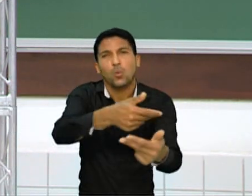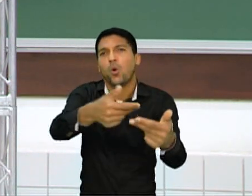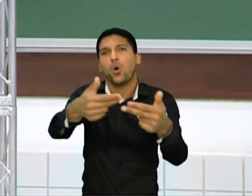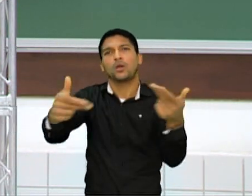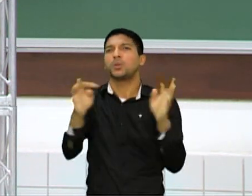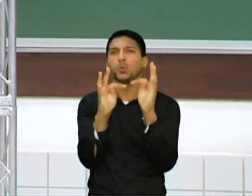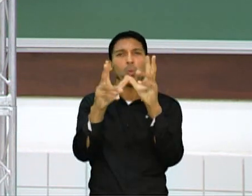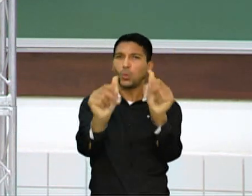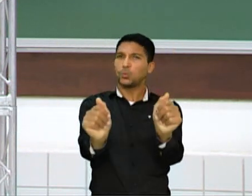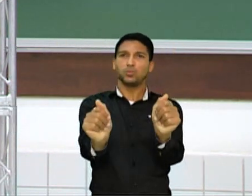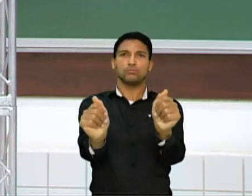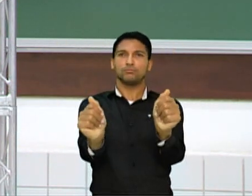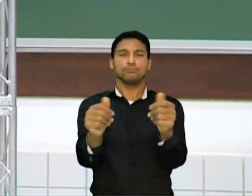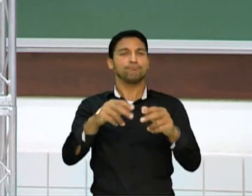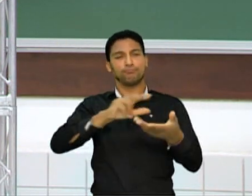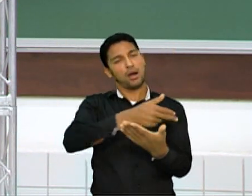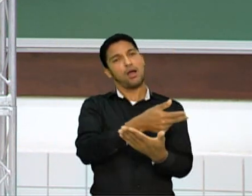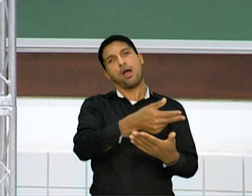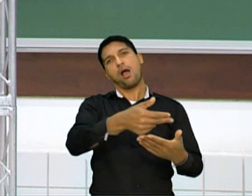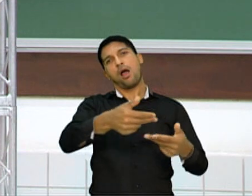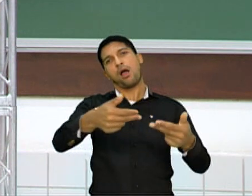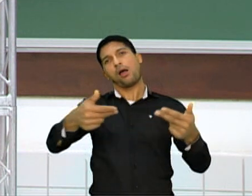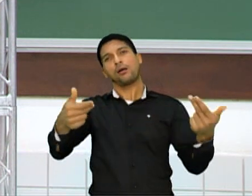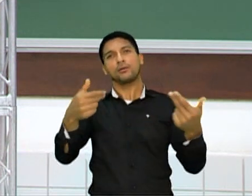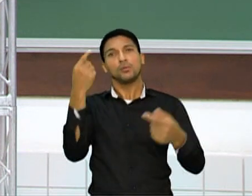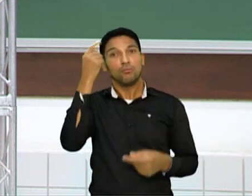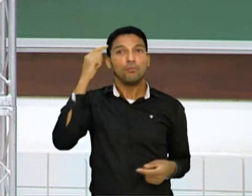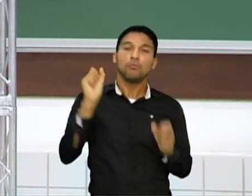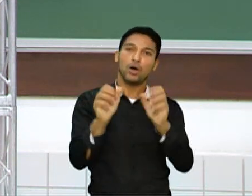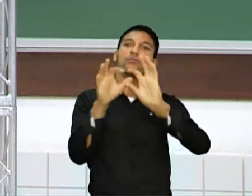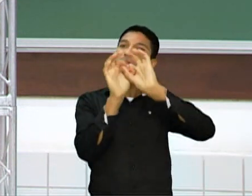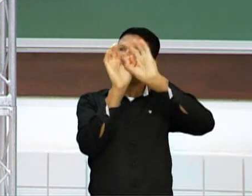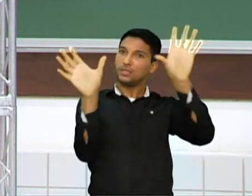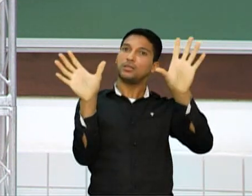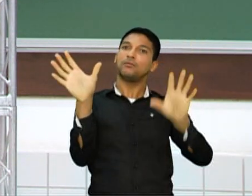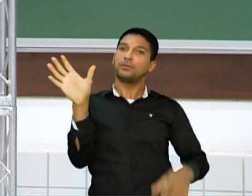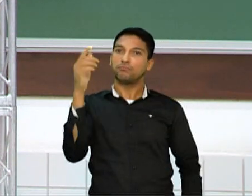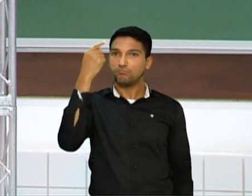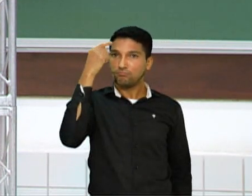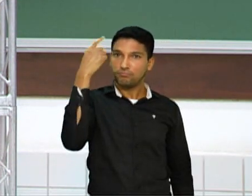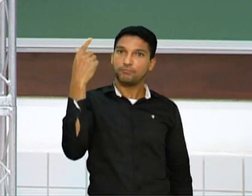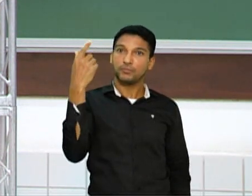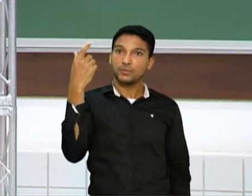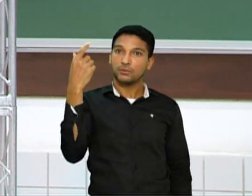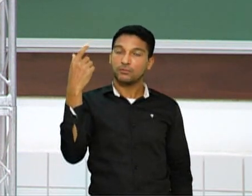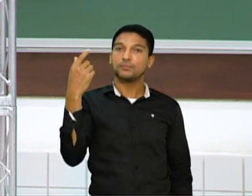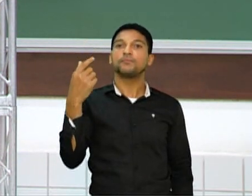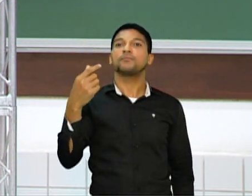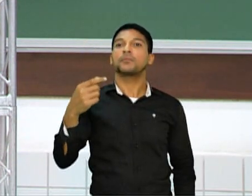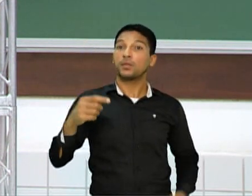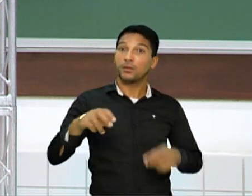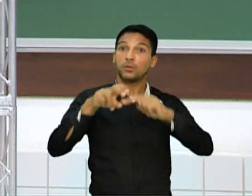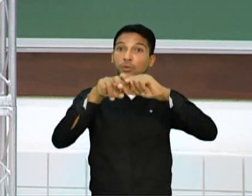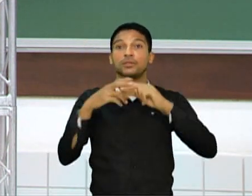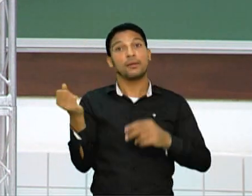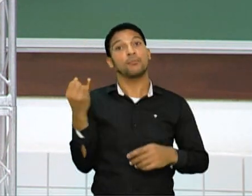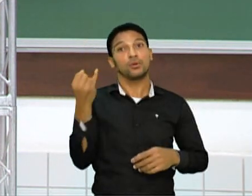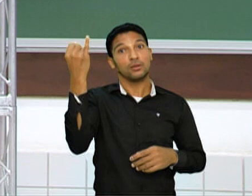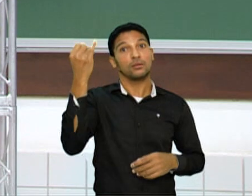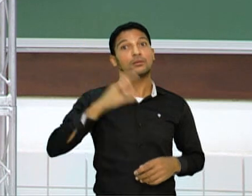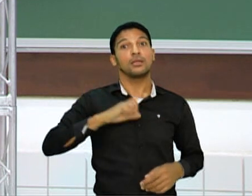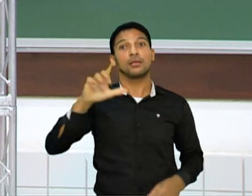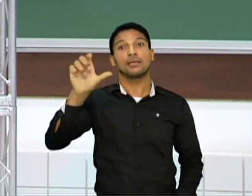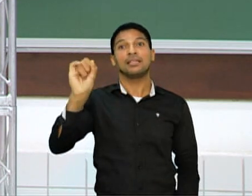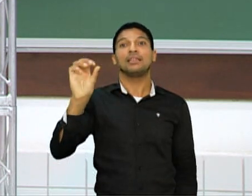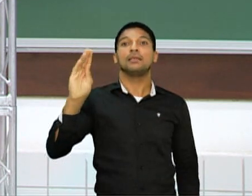ou até mesmo sobre as minhas questões internas. Por isso, a liberdade para o pensamento é tão importante. E se a gente observa o período em que